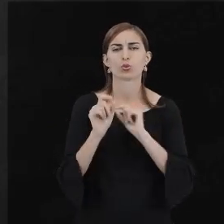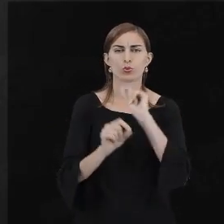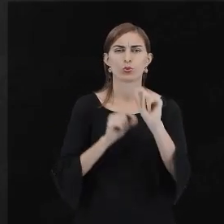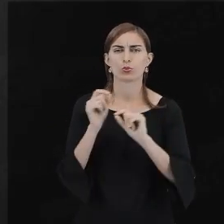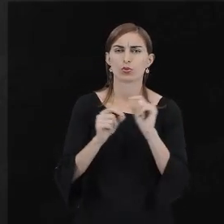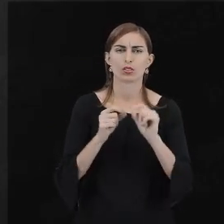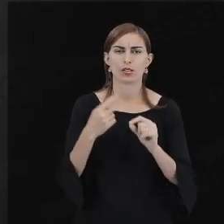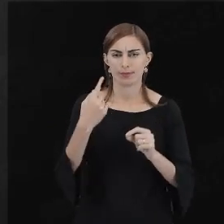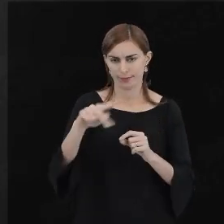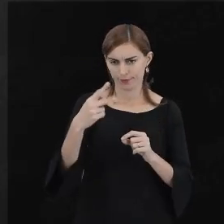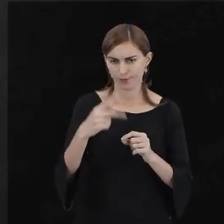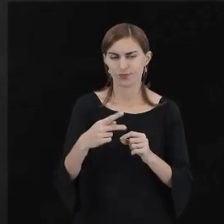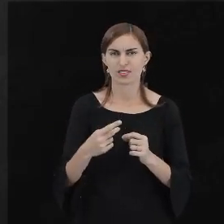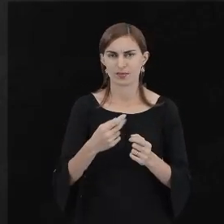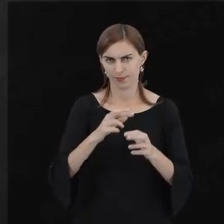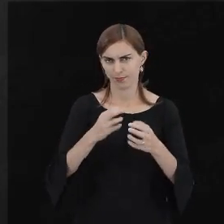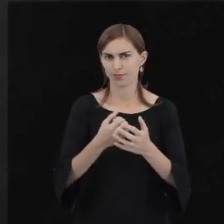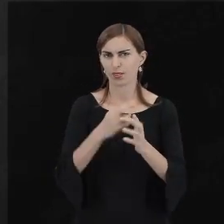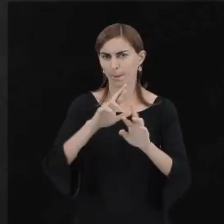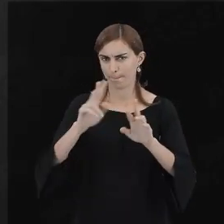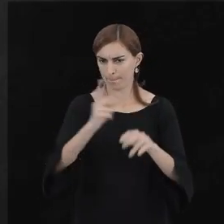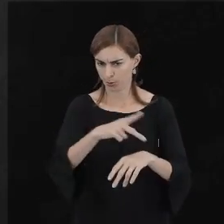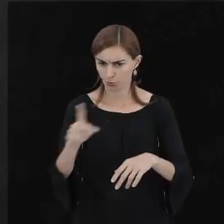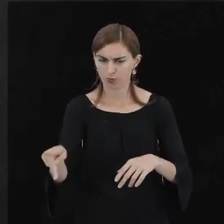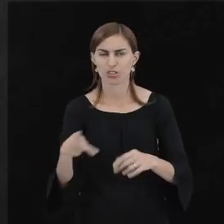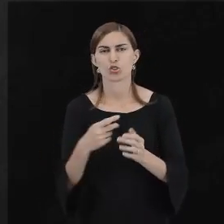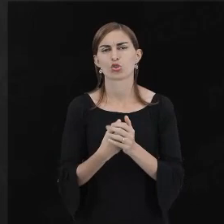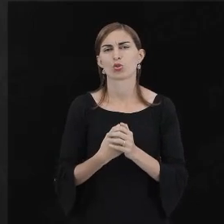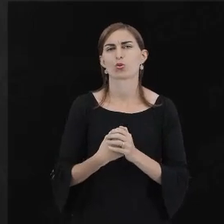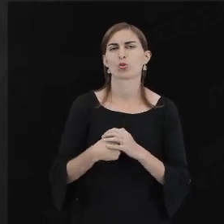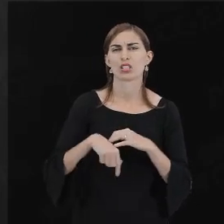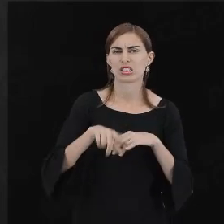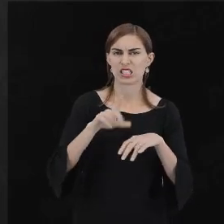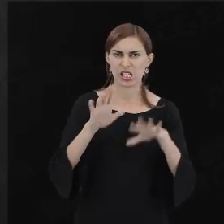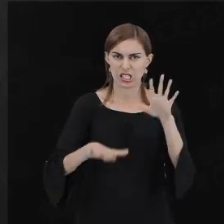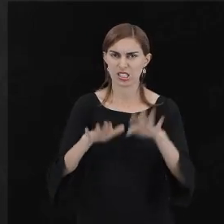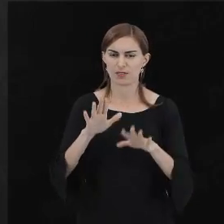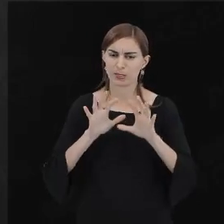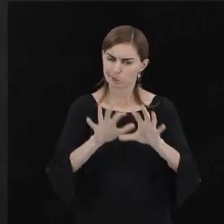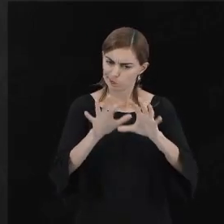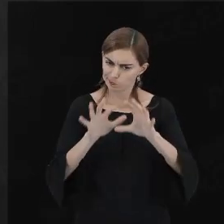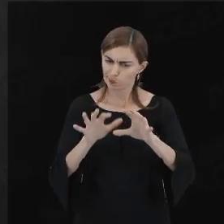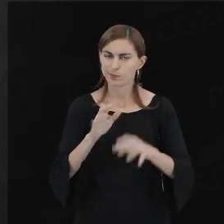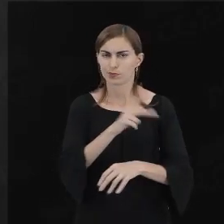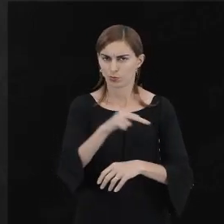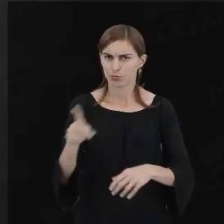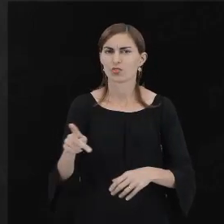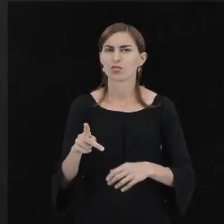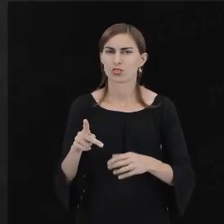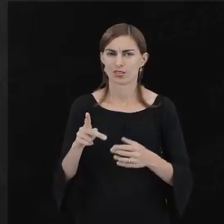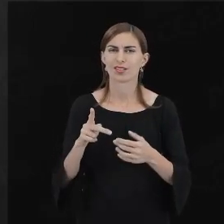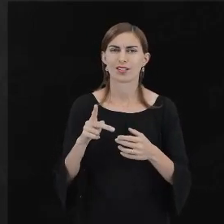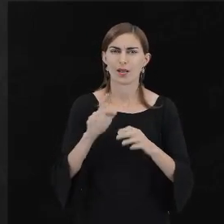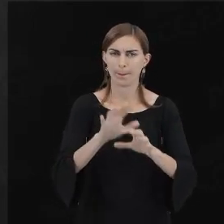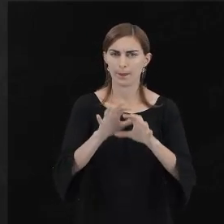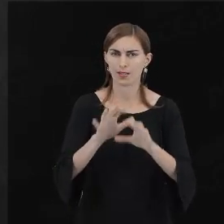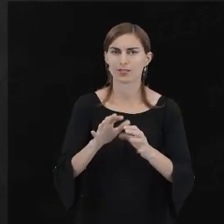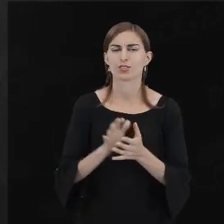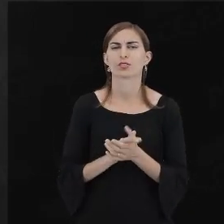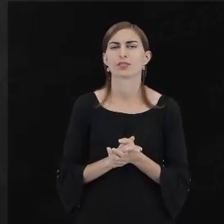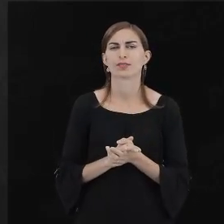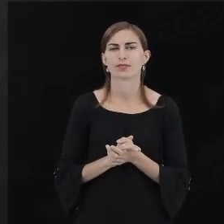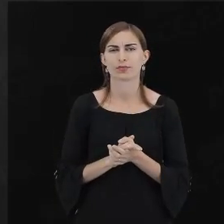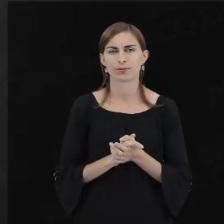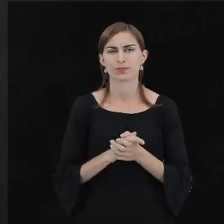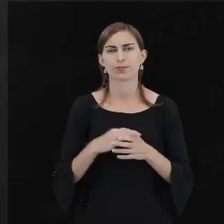prazos, né? E aí o foco no prazo, no cumprimento dos prazos, nas datas, nos cronogramas,